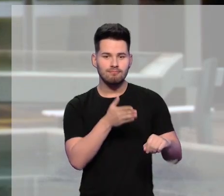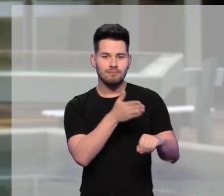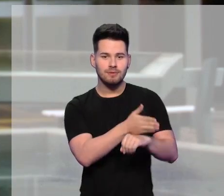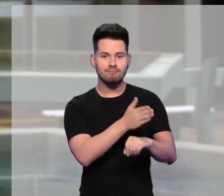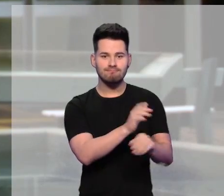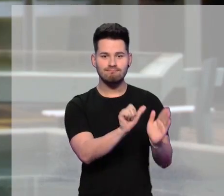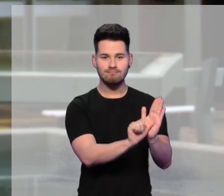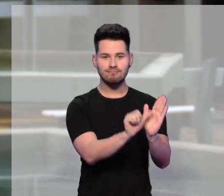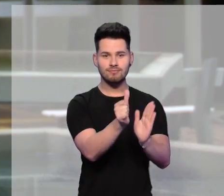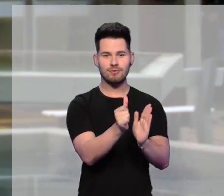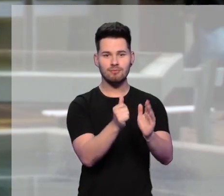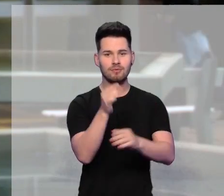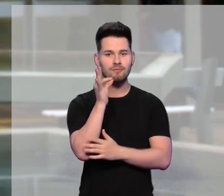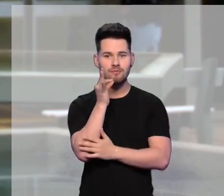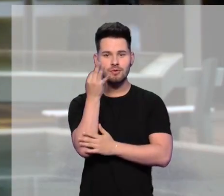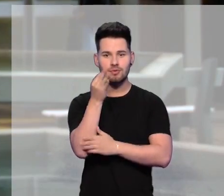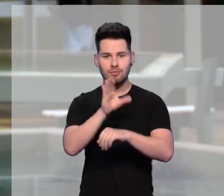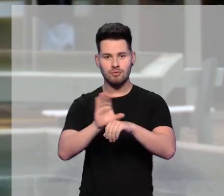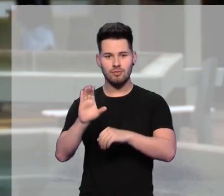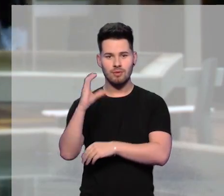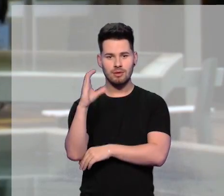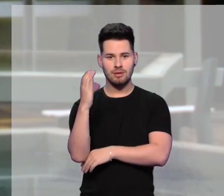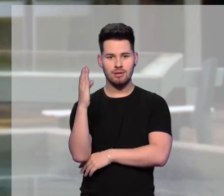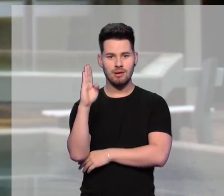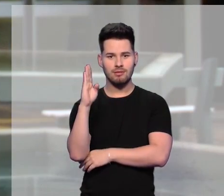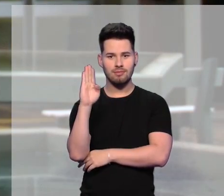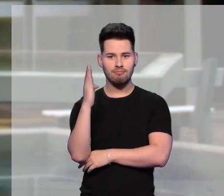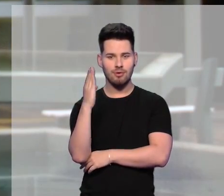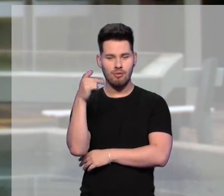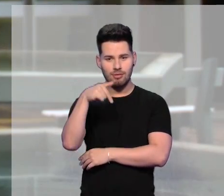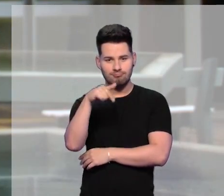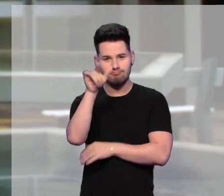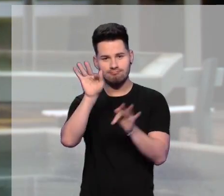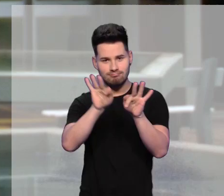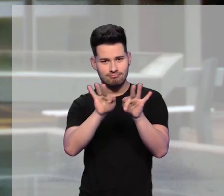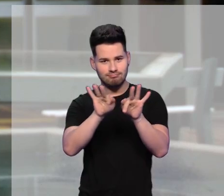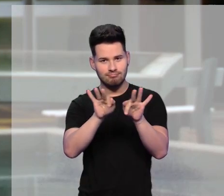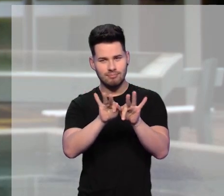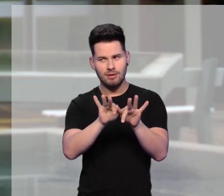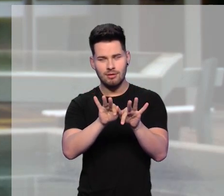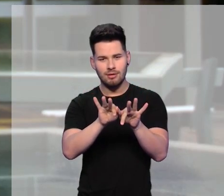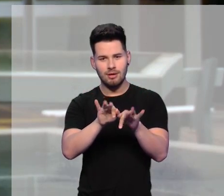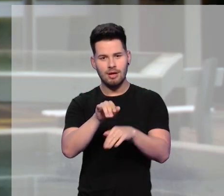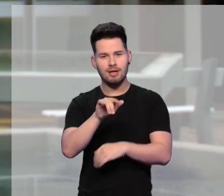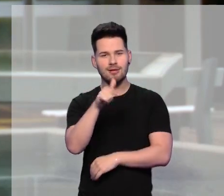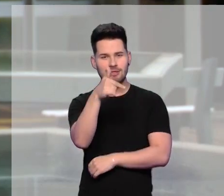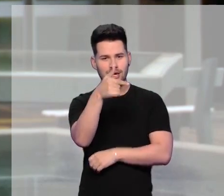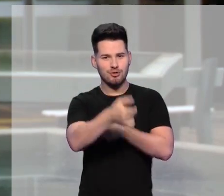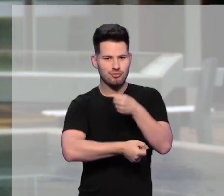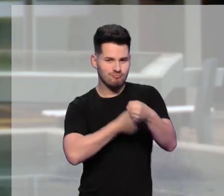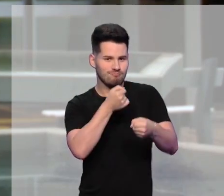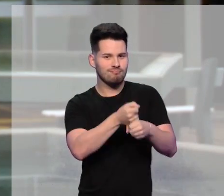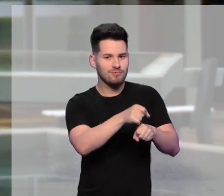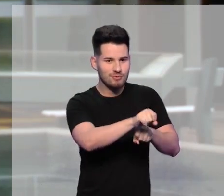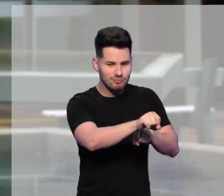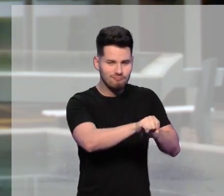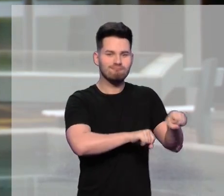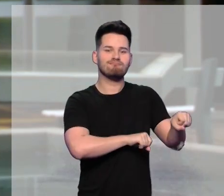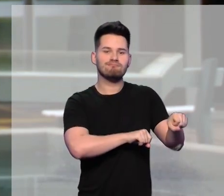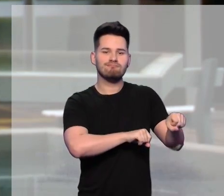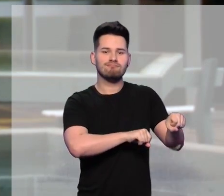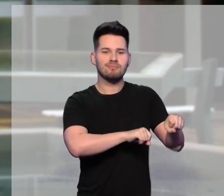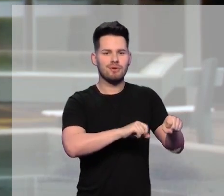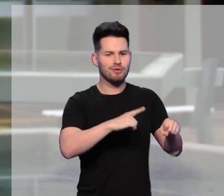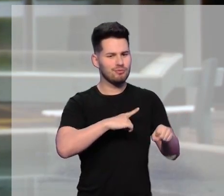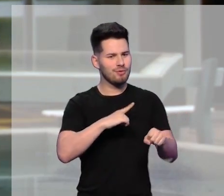Eu fiz parte do primeiro vestibular no curso de Ciências Biológicas da Universidade Fevale. E foram 7 anos de formação e